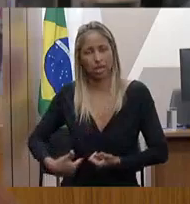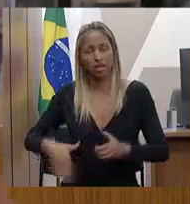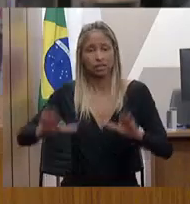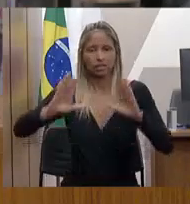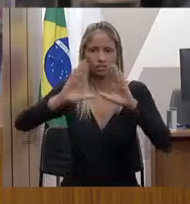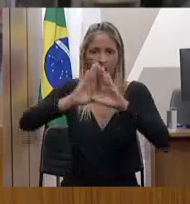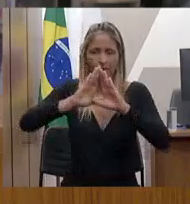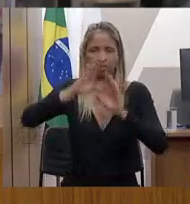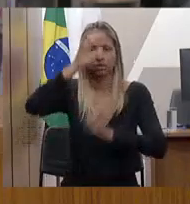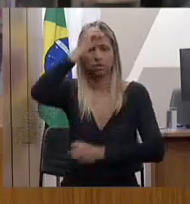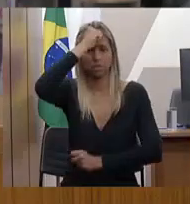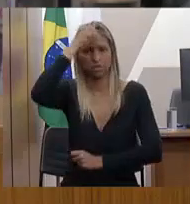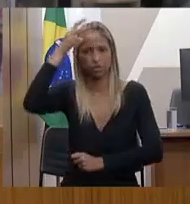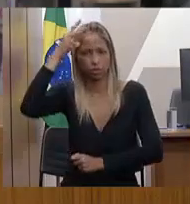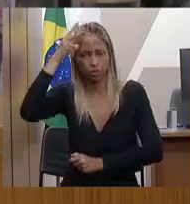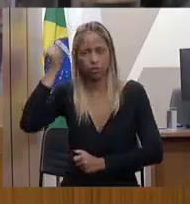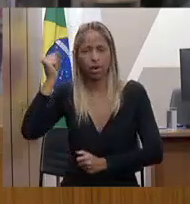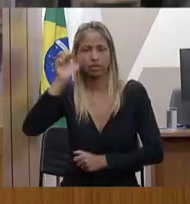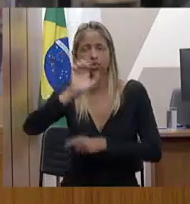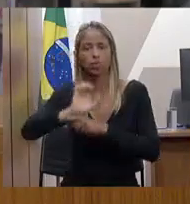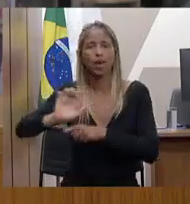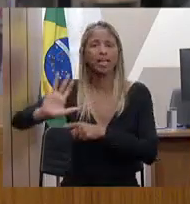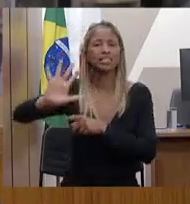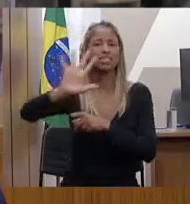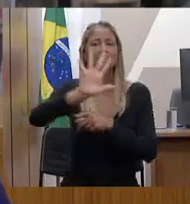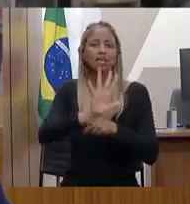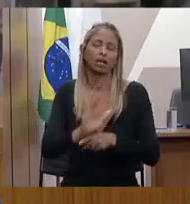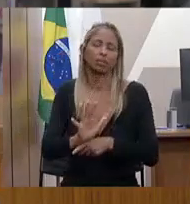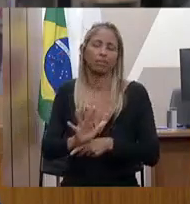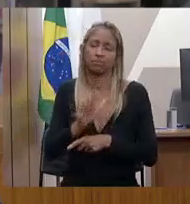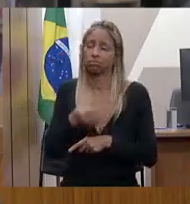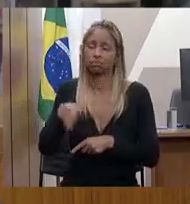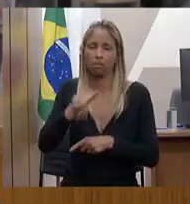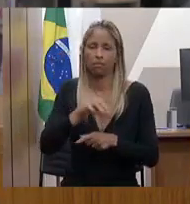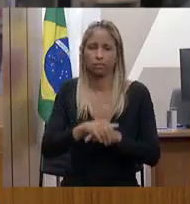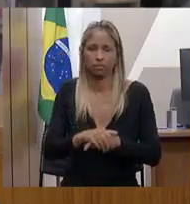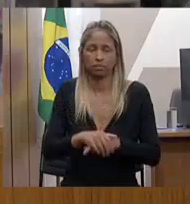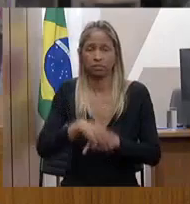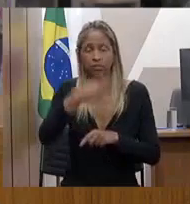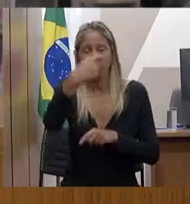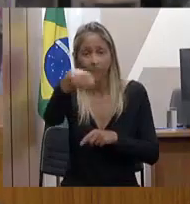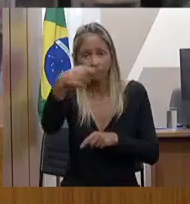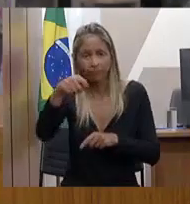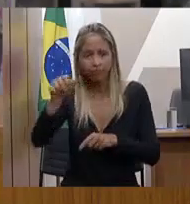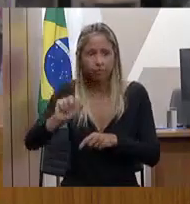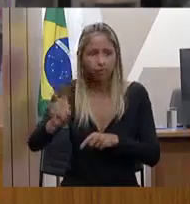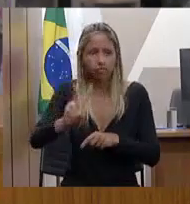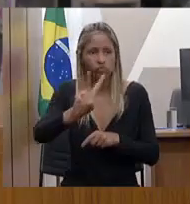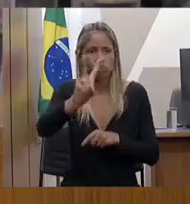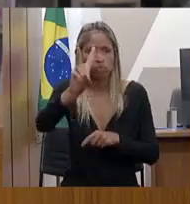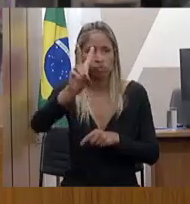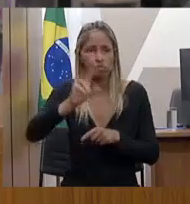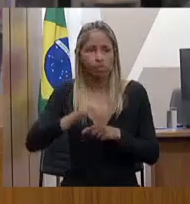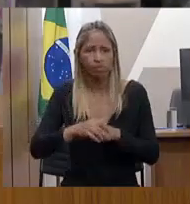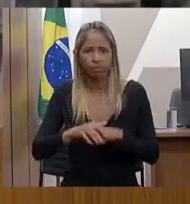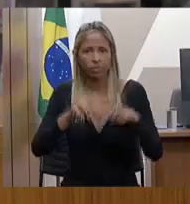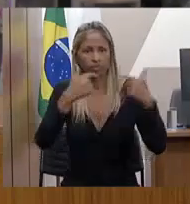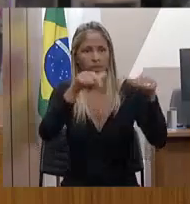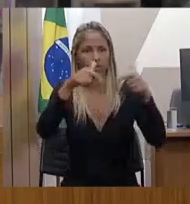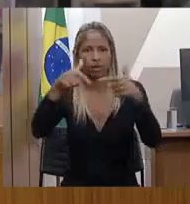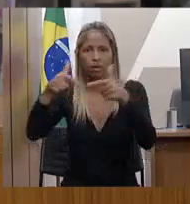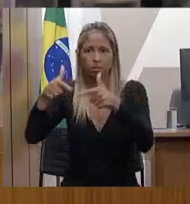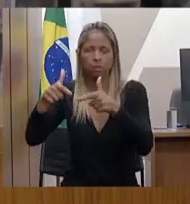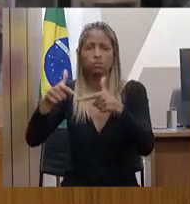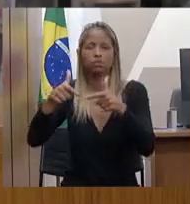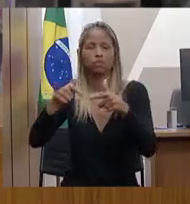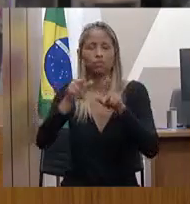das prefeituras do Estado como de maneira geral nós precisamos valorizar os trabalhadores do